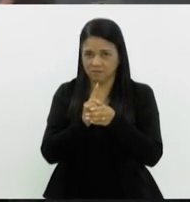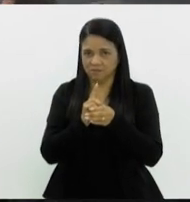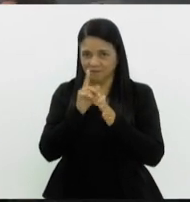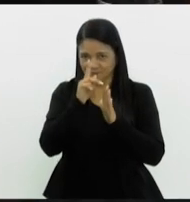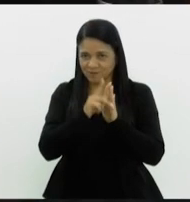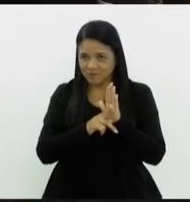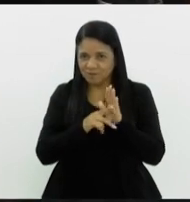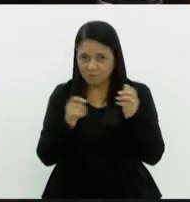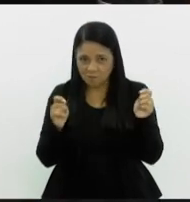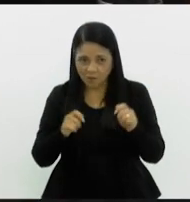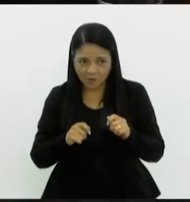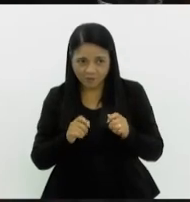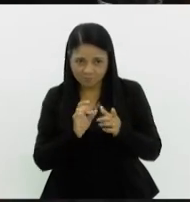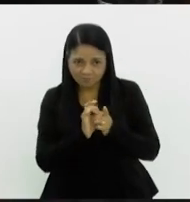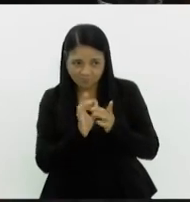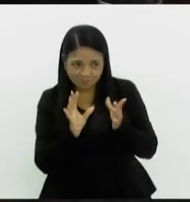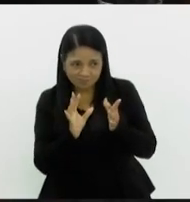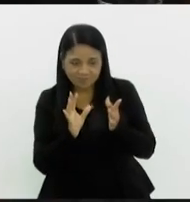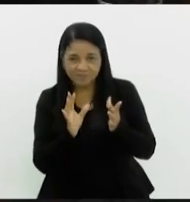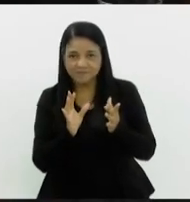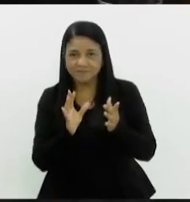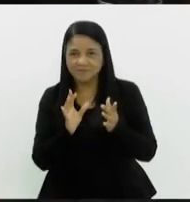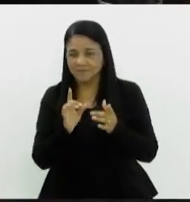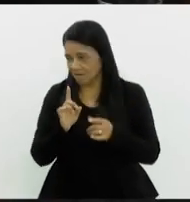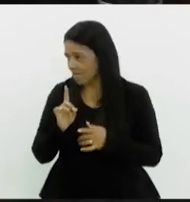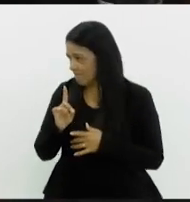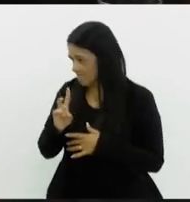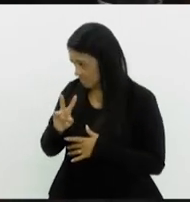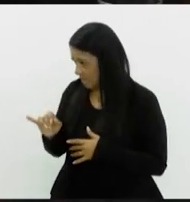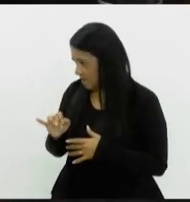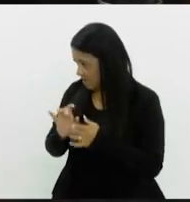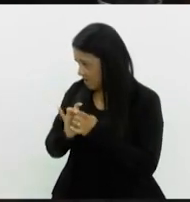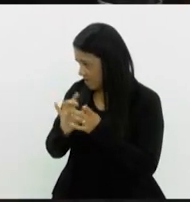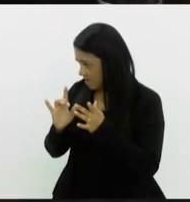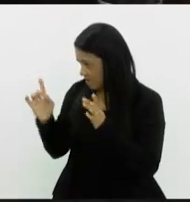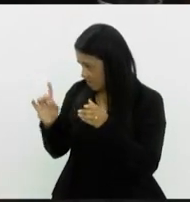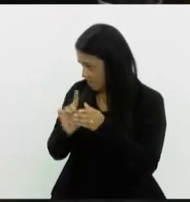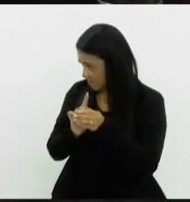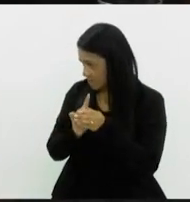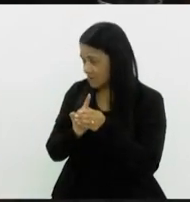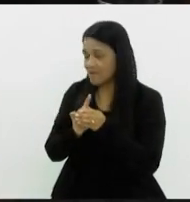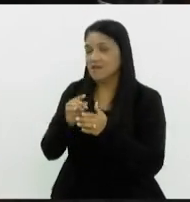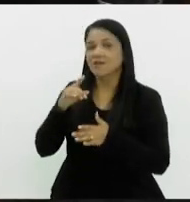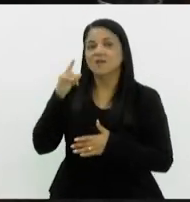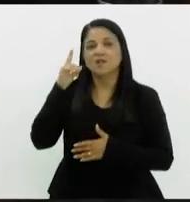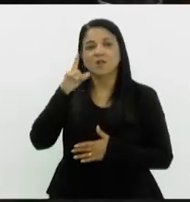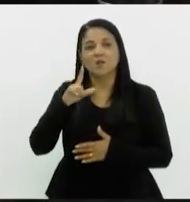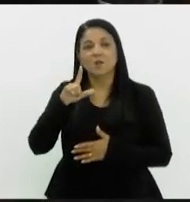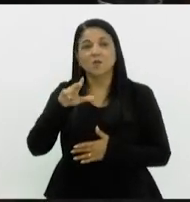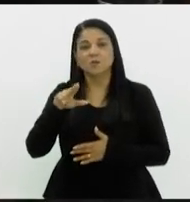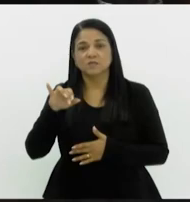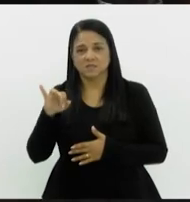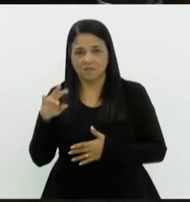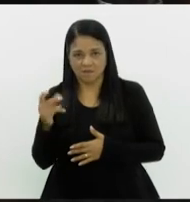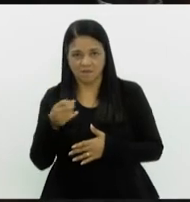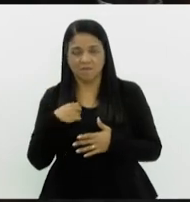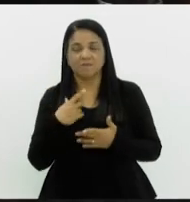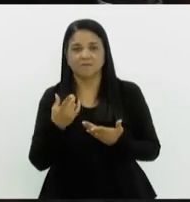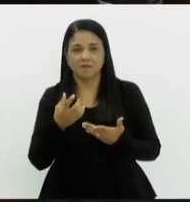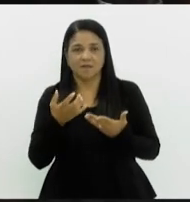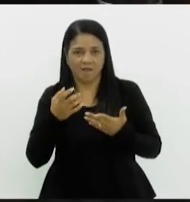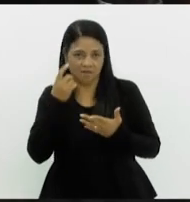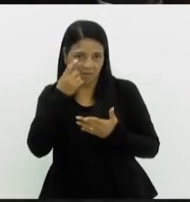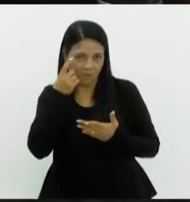Deputado, abrirá a coautoria. Deputada Lucinha, coautora no